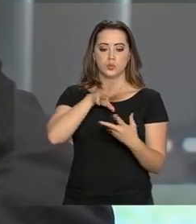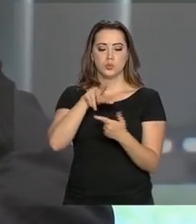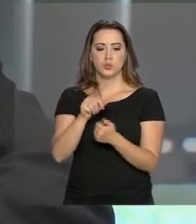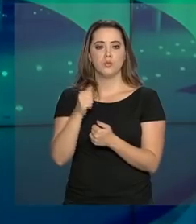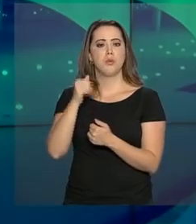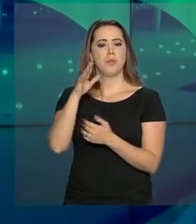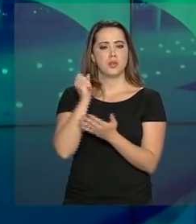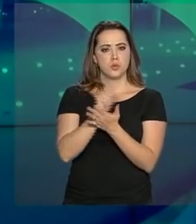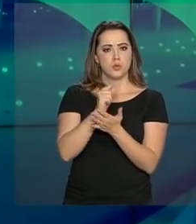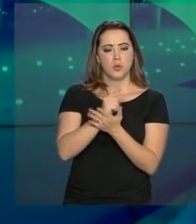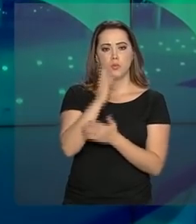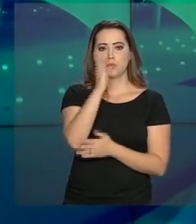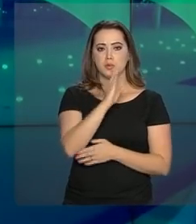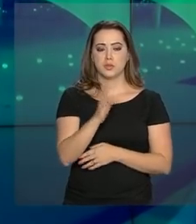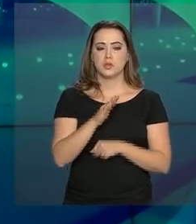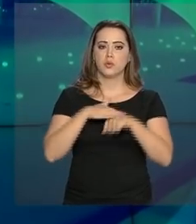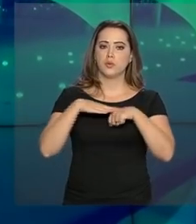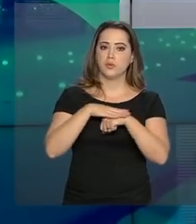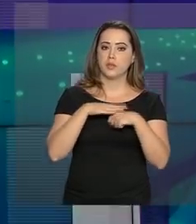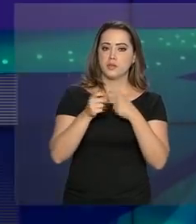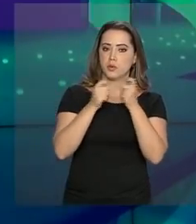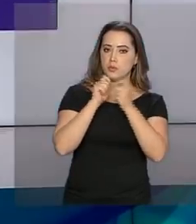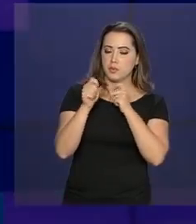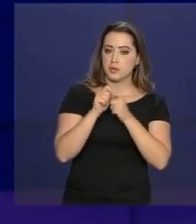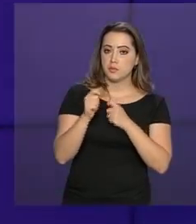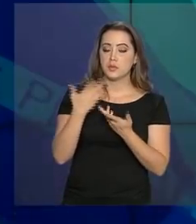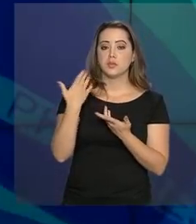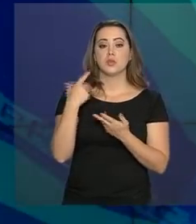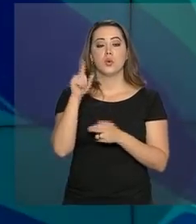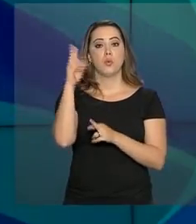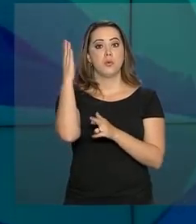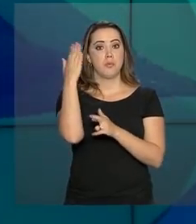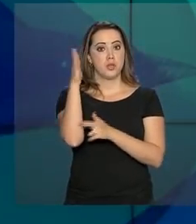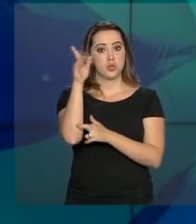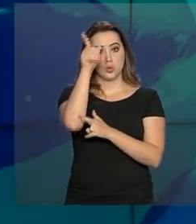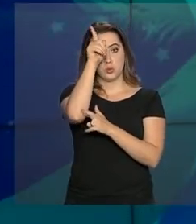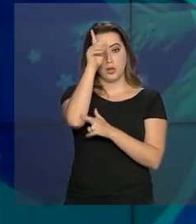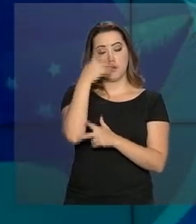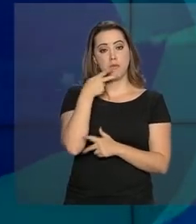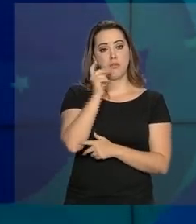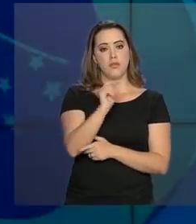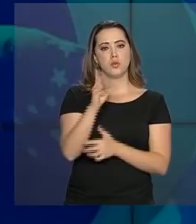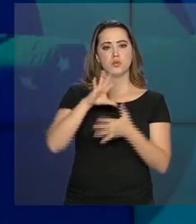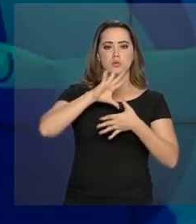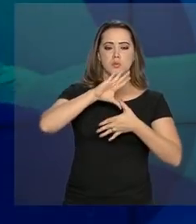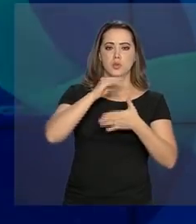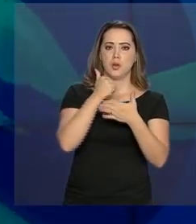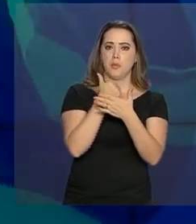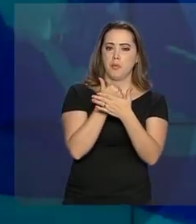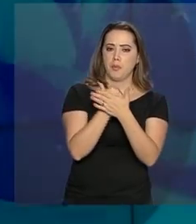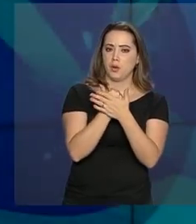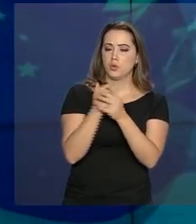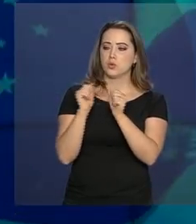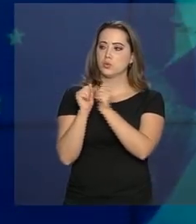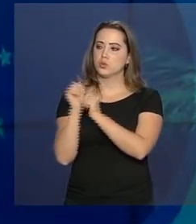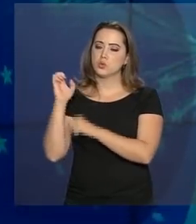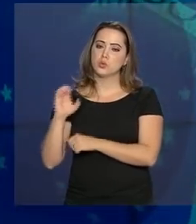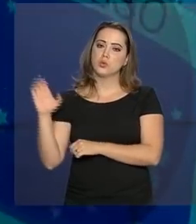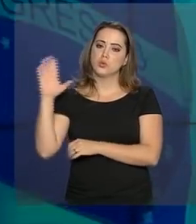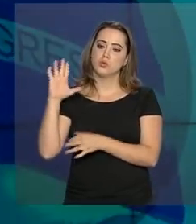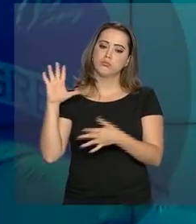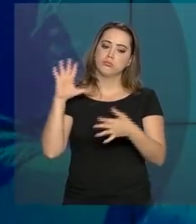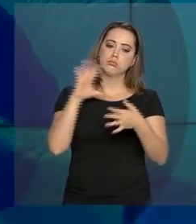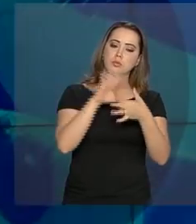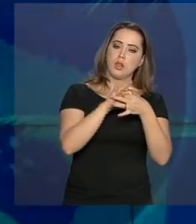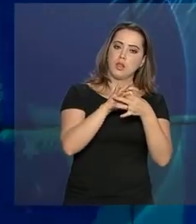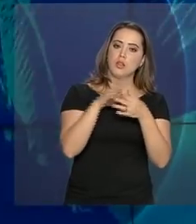no mundo. Em conversa com a imprensa, o embaixador alemão falou sobre o acordo entre Mercosul e União Europeia e disse que os dois